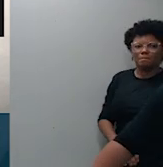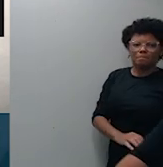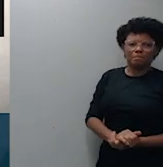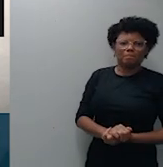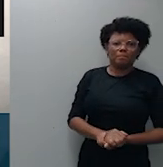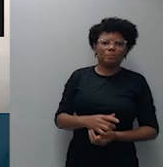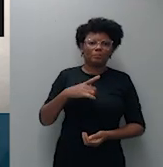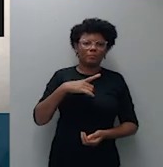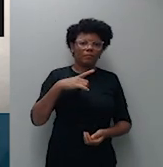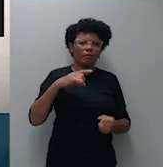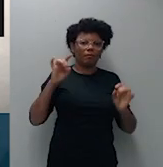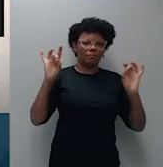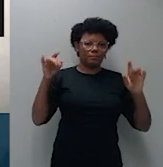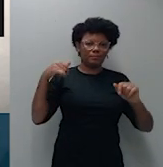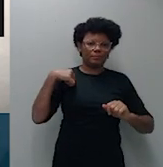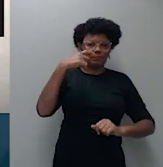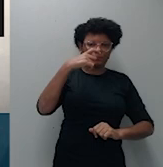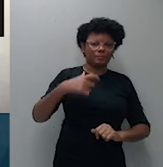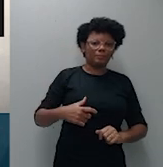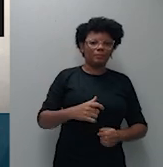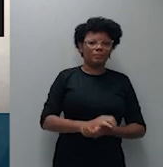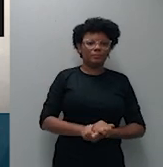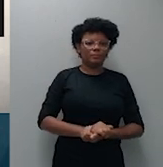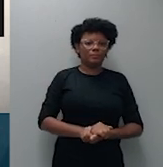tá aqui meu